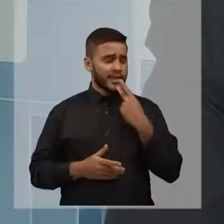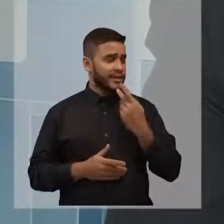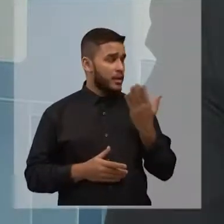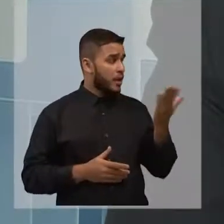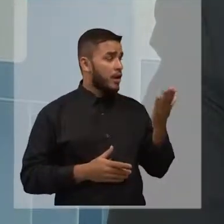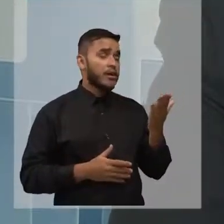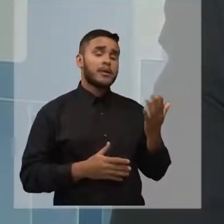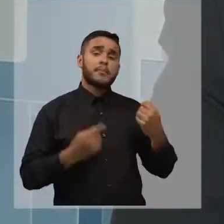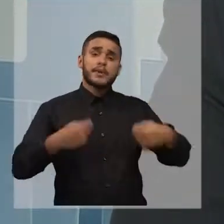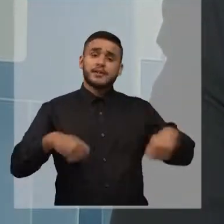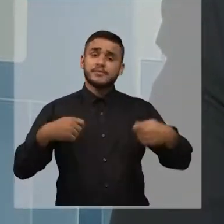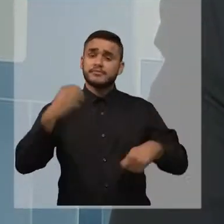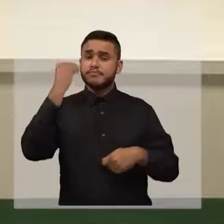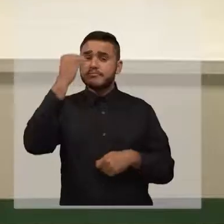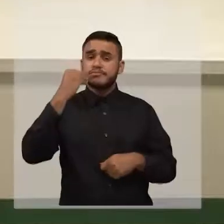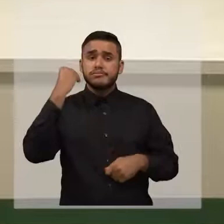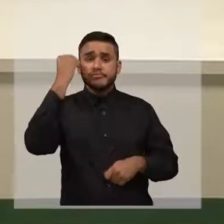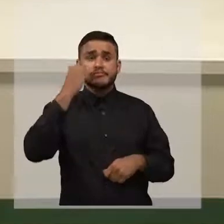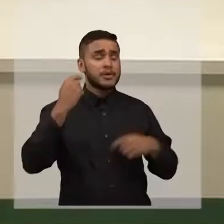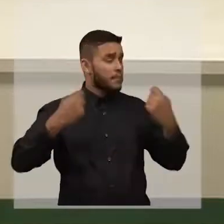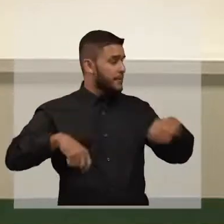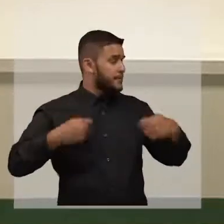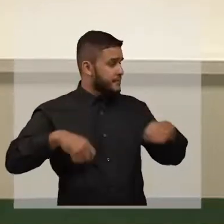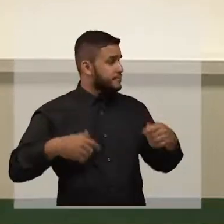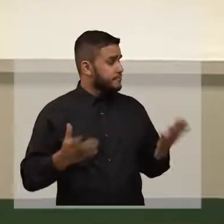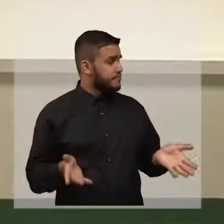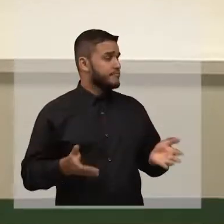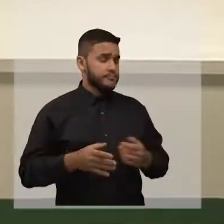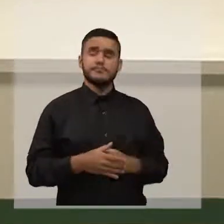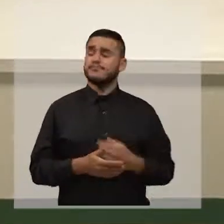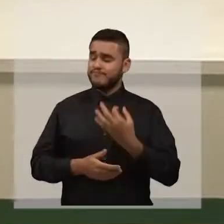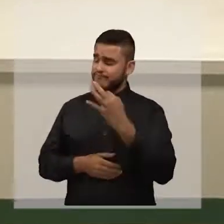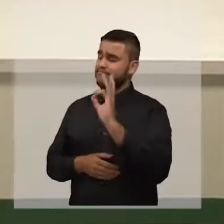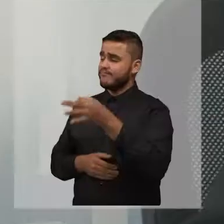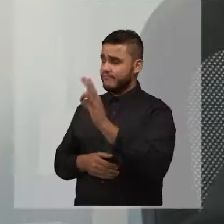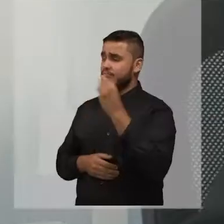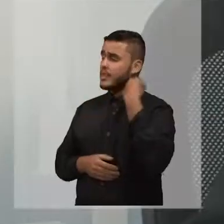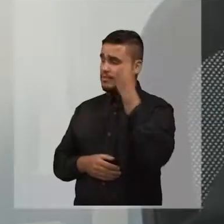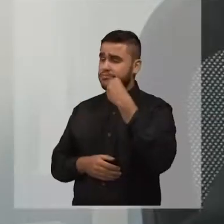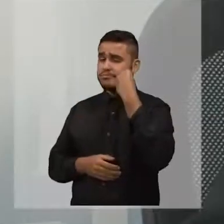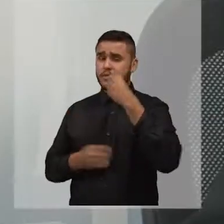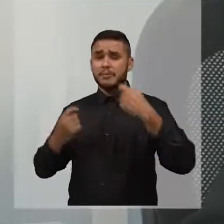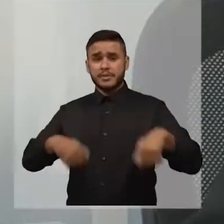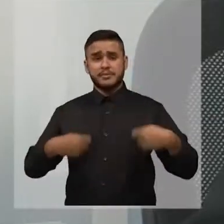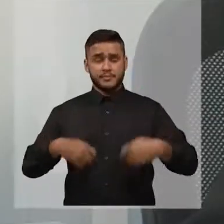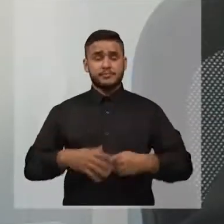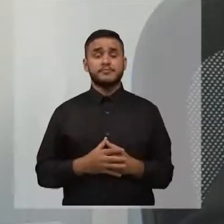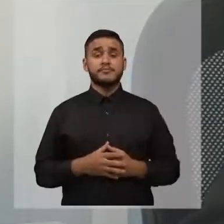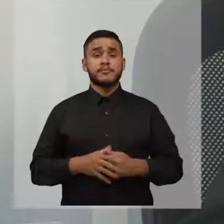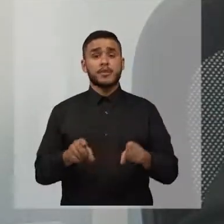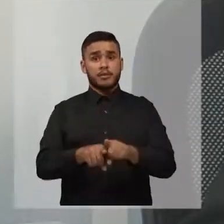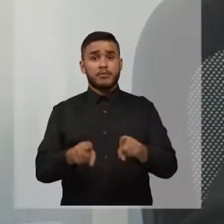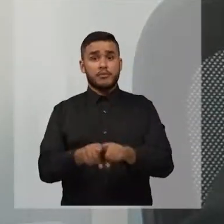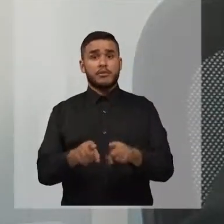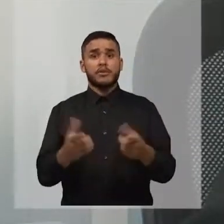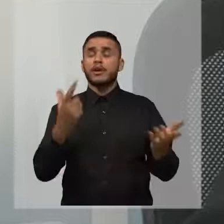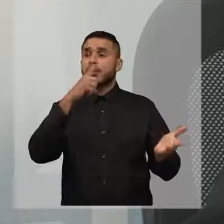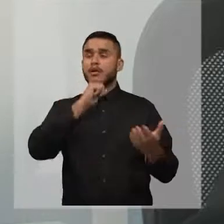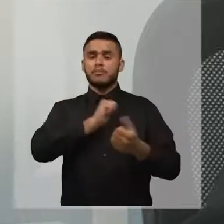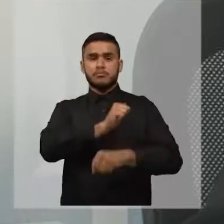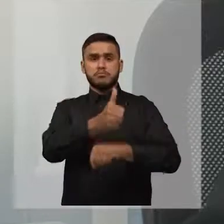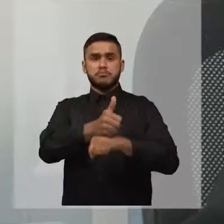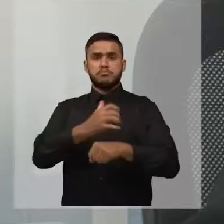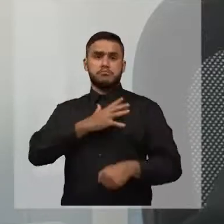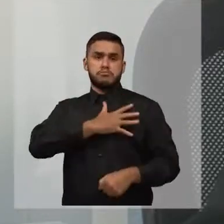falta experiência. Falta experiência. E outra coisa, os generais hoje que estão no primeiro escalão